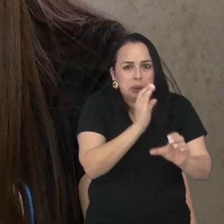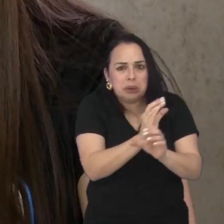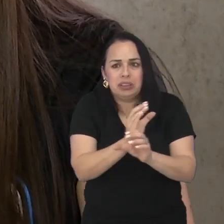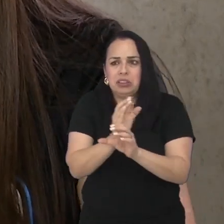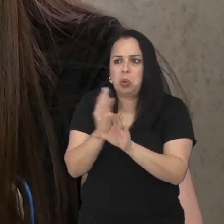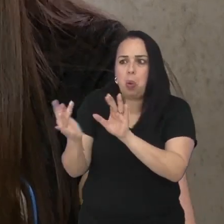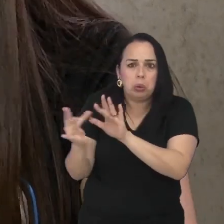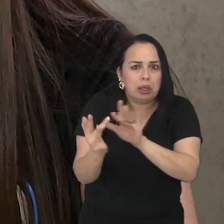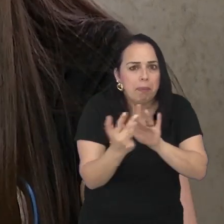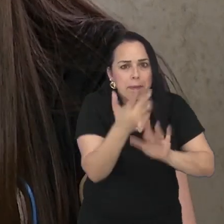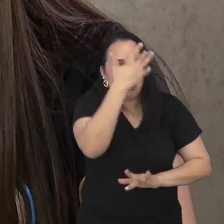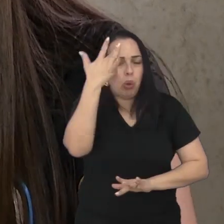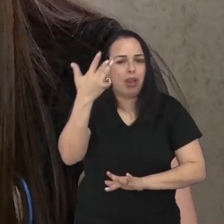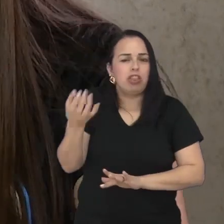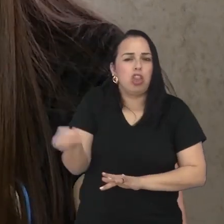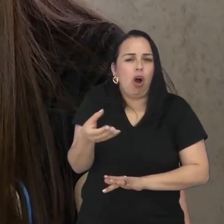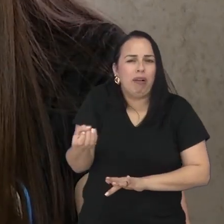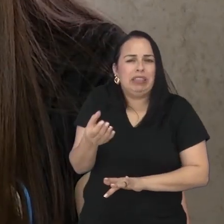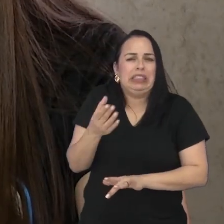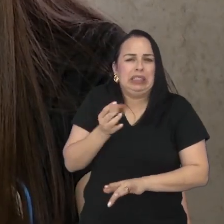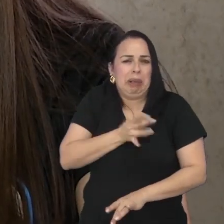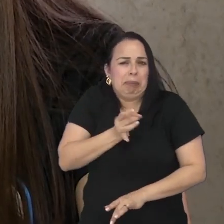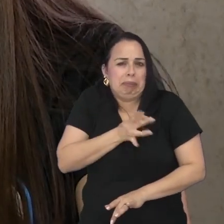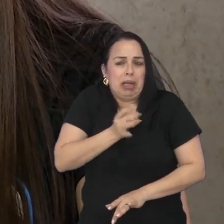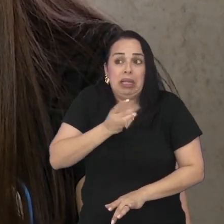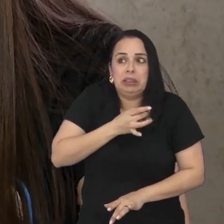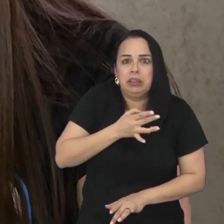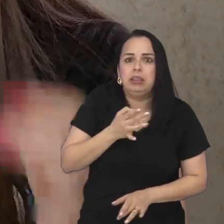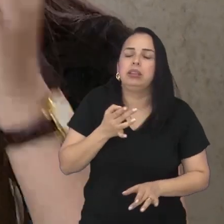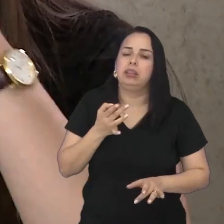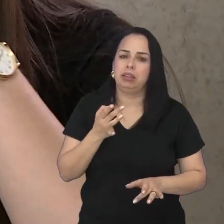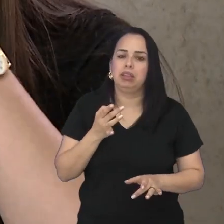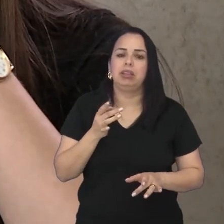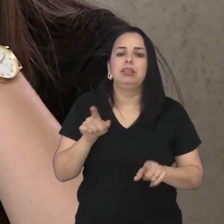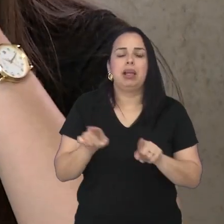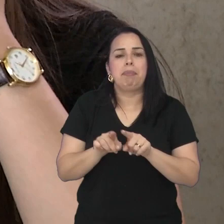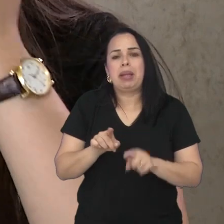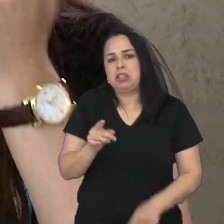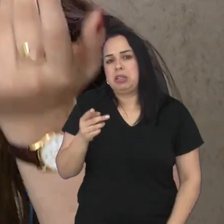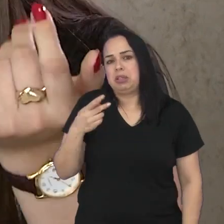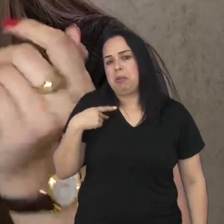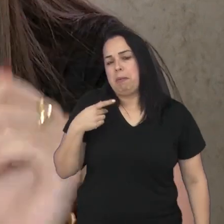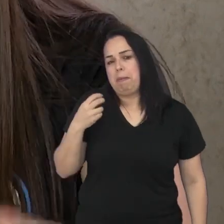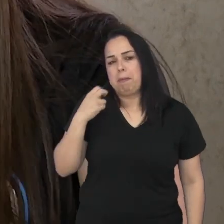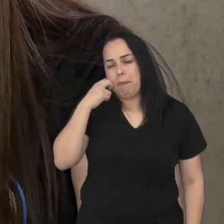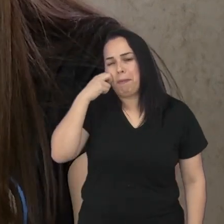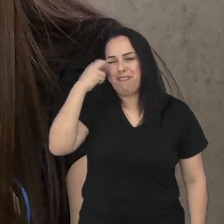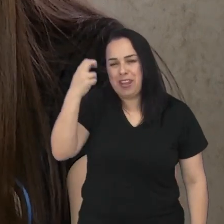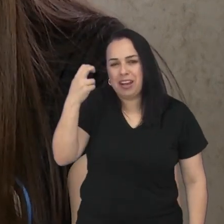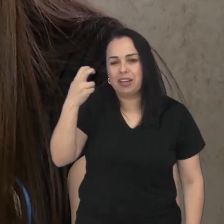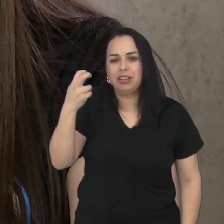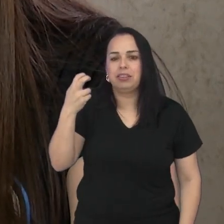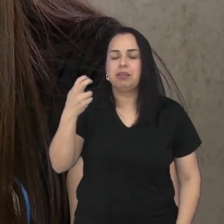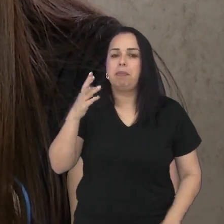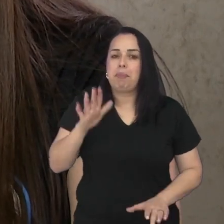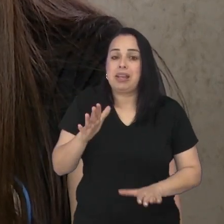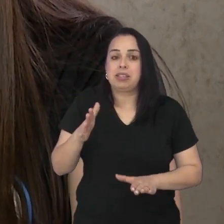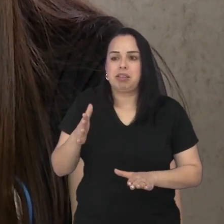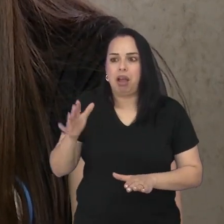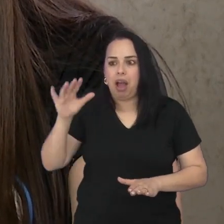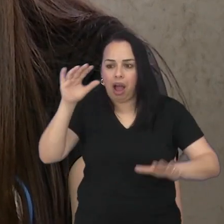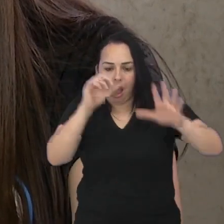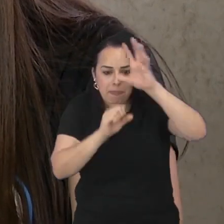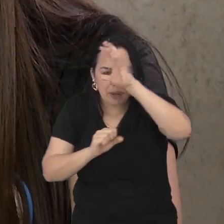com pessoas novas, de desenvolvimento pessoal mesmo. Então, acho que